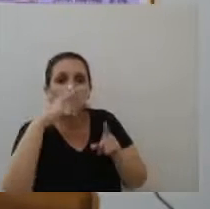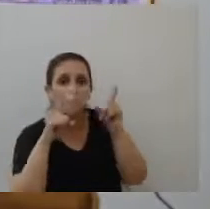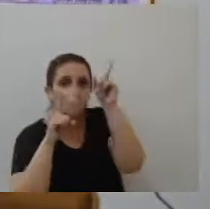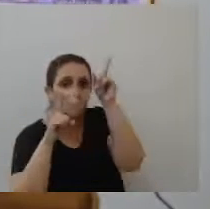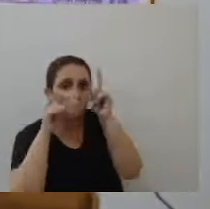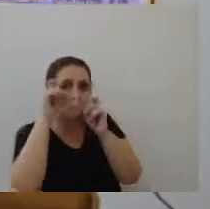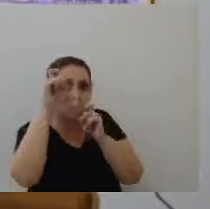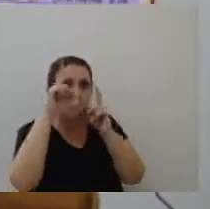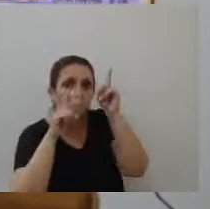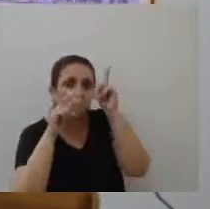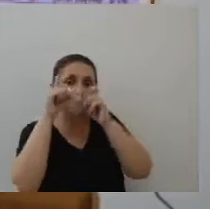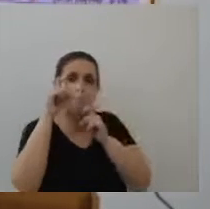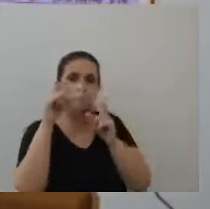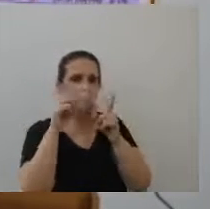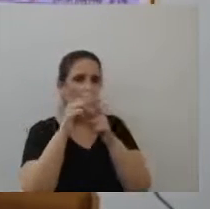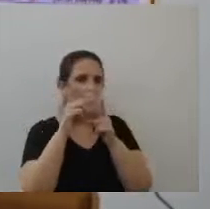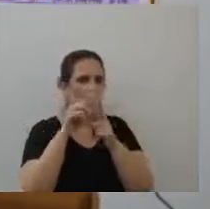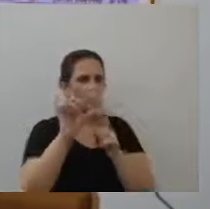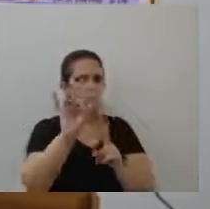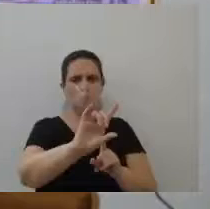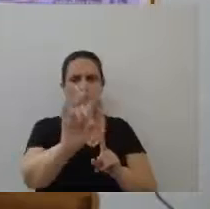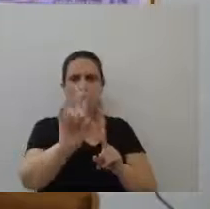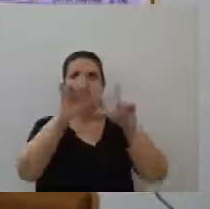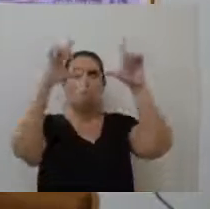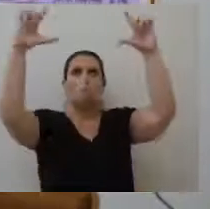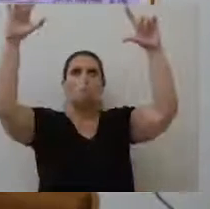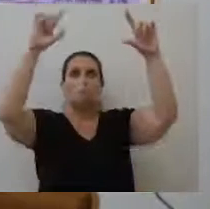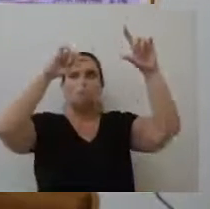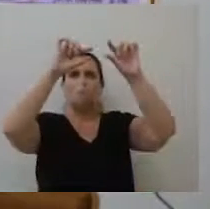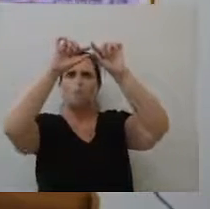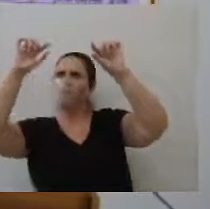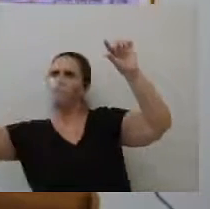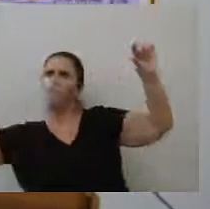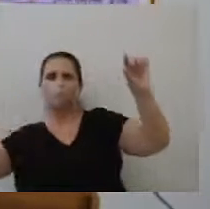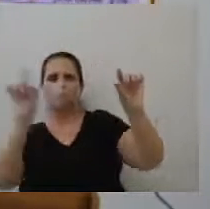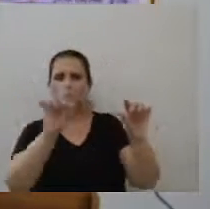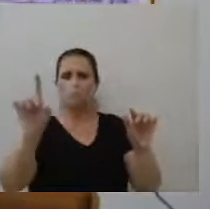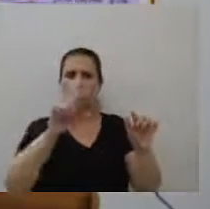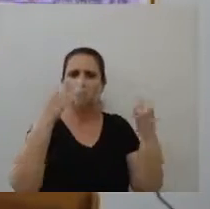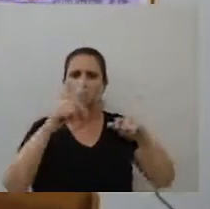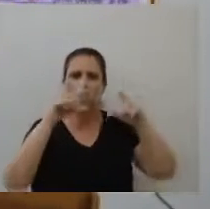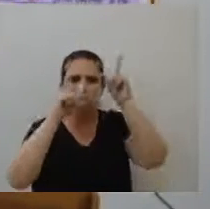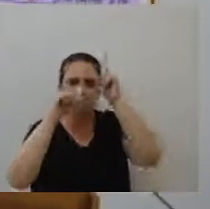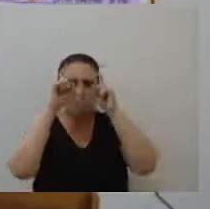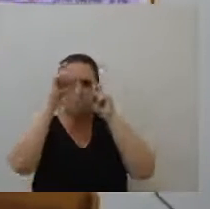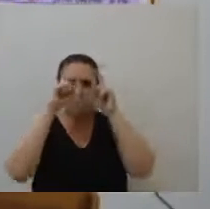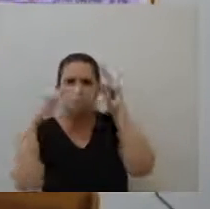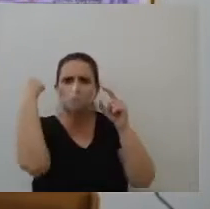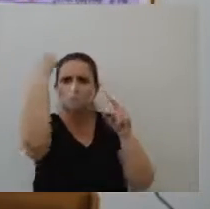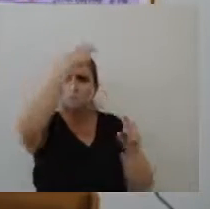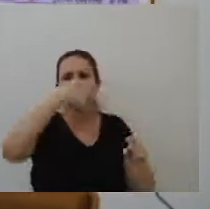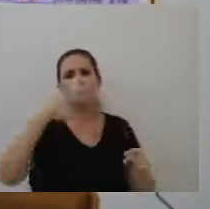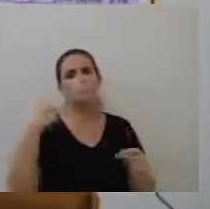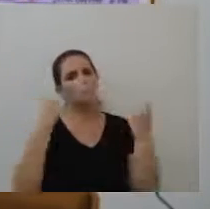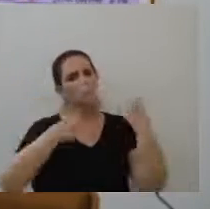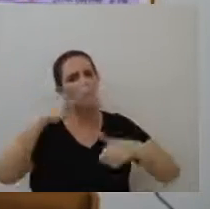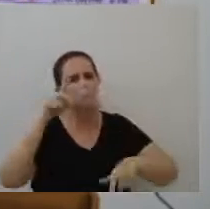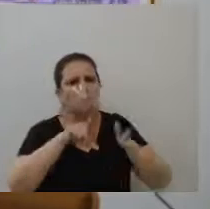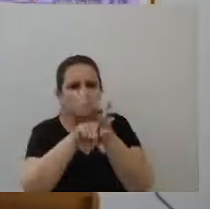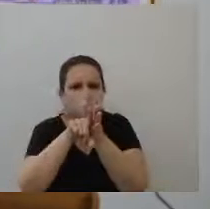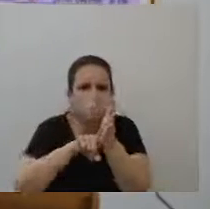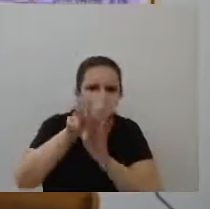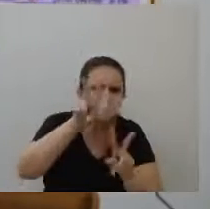dizendo ó, Amazônia. E eu peguei um detalhe. Vejam, esse é o slide anterior. E eu peguei um detalhe que está na